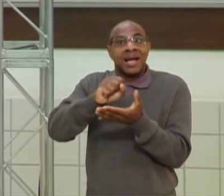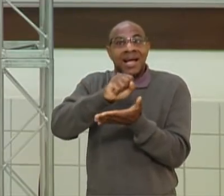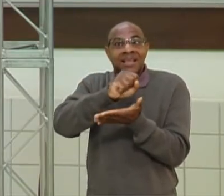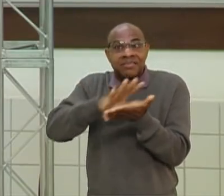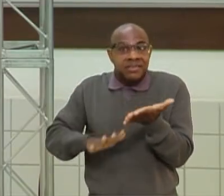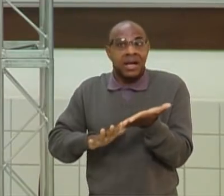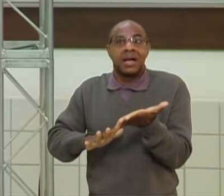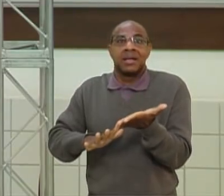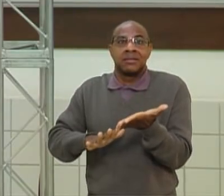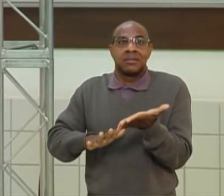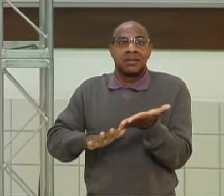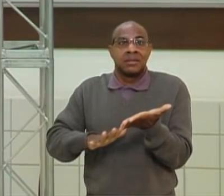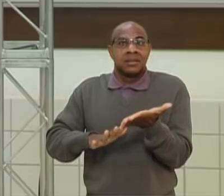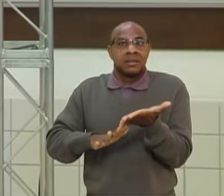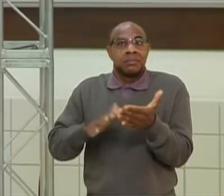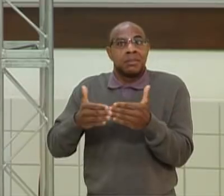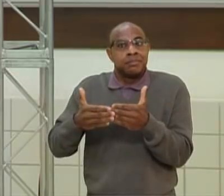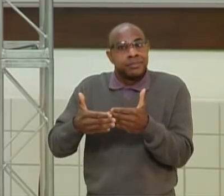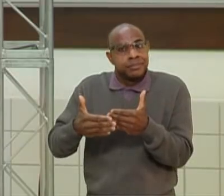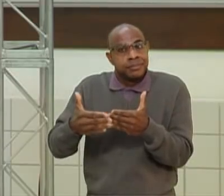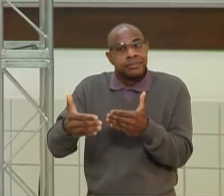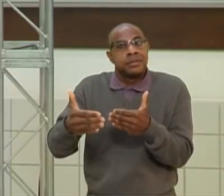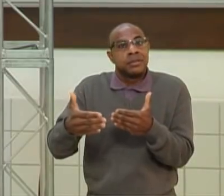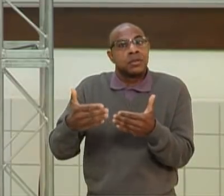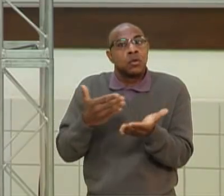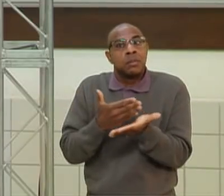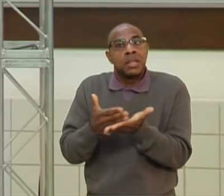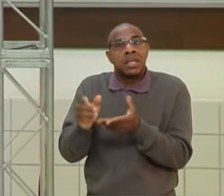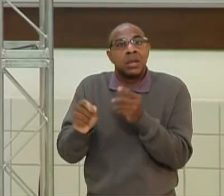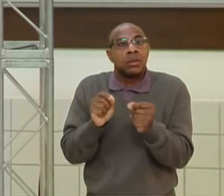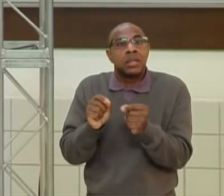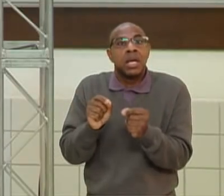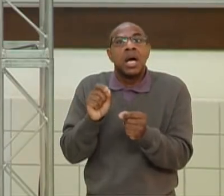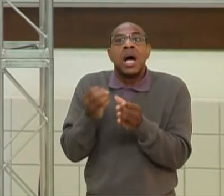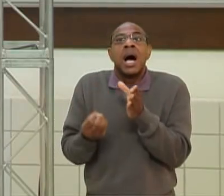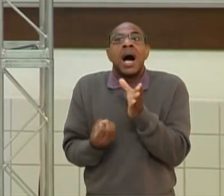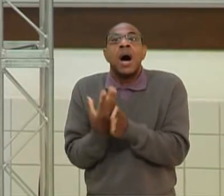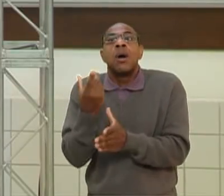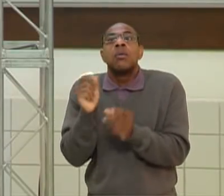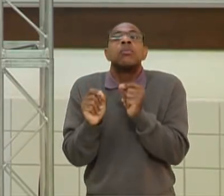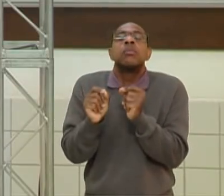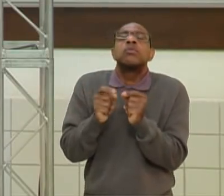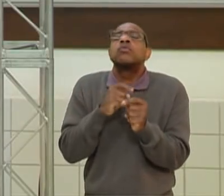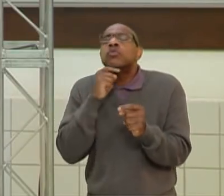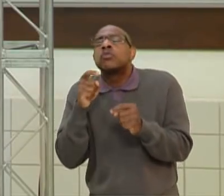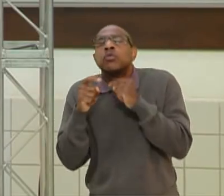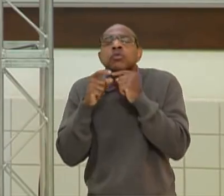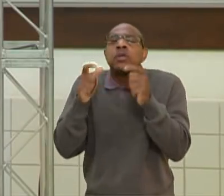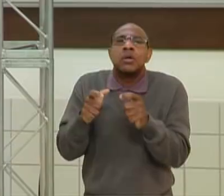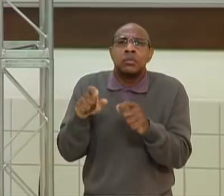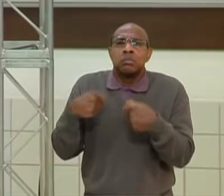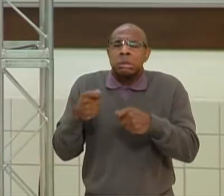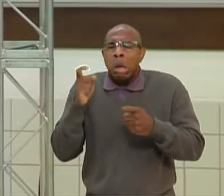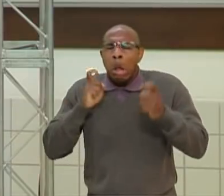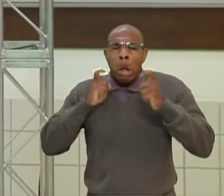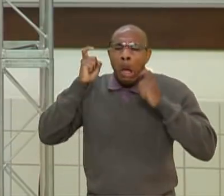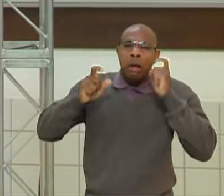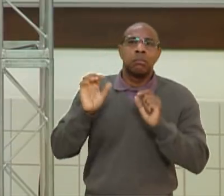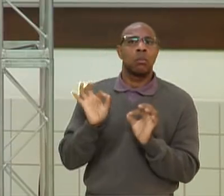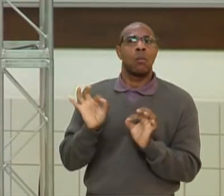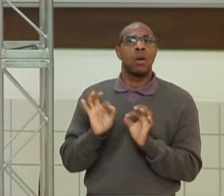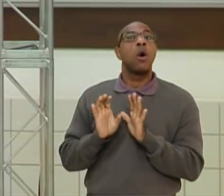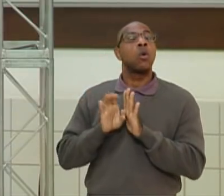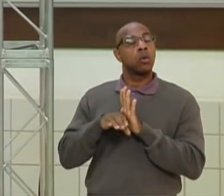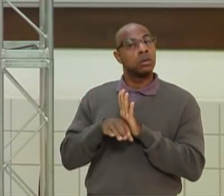exercícios dessa parte e começar a ver aonde que apareceu as dúvidas, tá, gente? Então, não se preocupe, é um